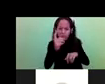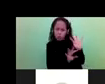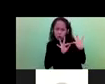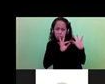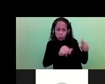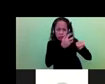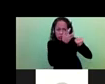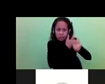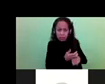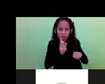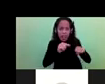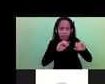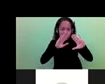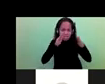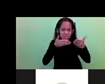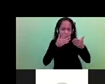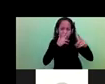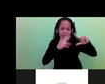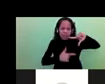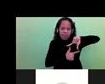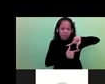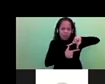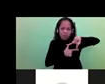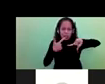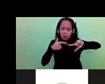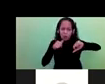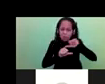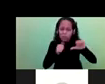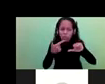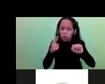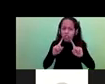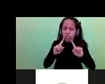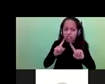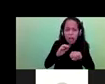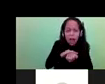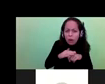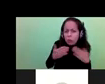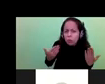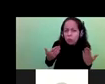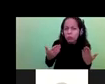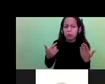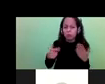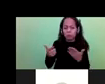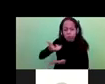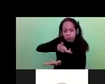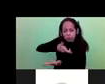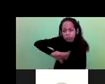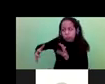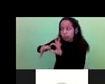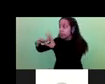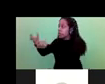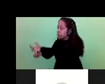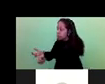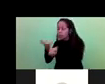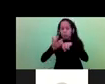disciplinas fechadas, estanques, sem diálogo, sem integração,